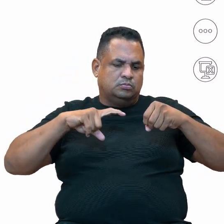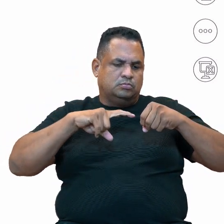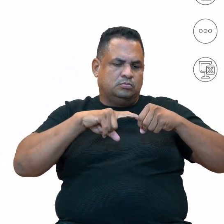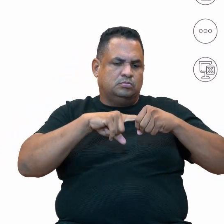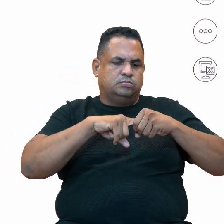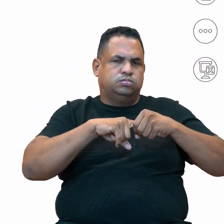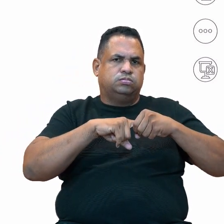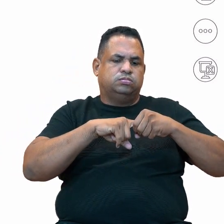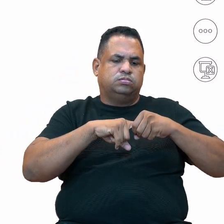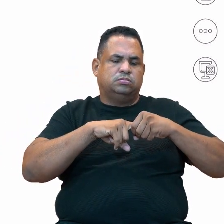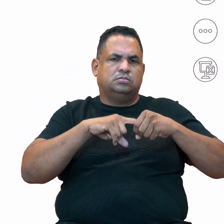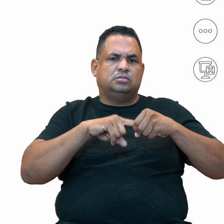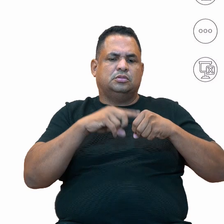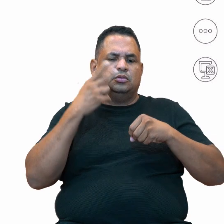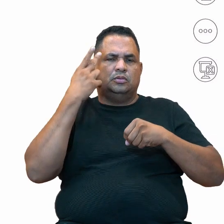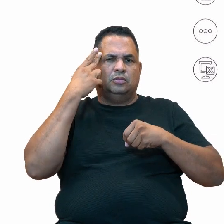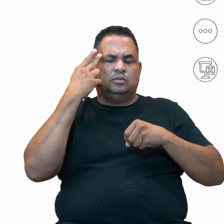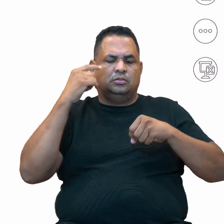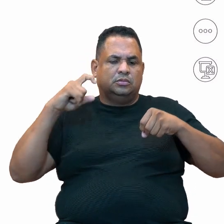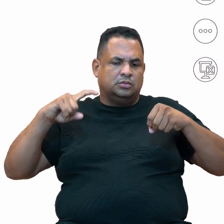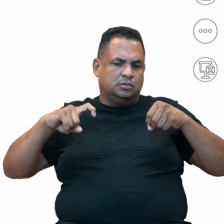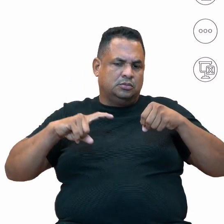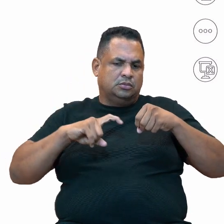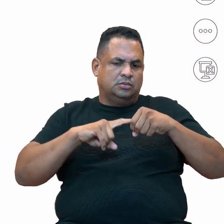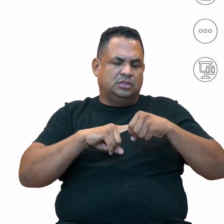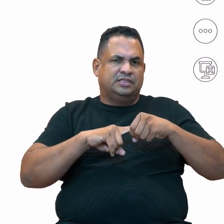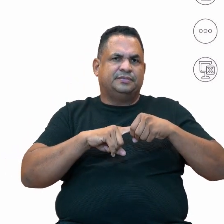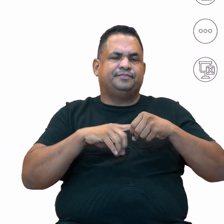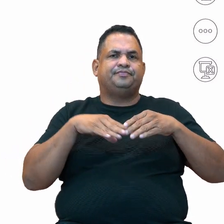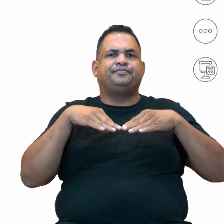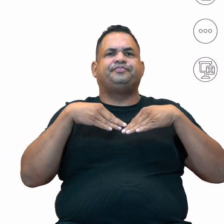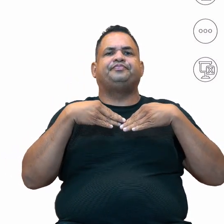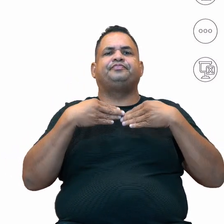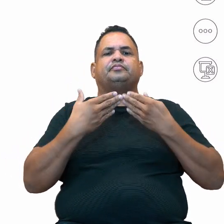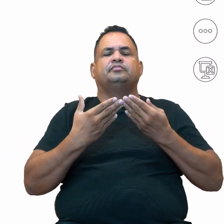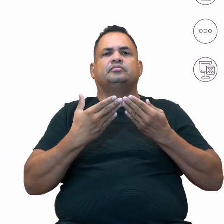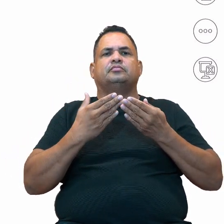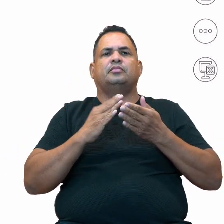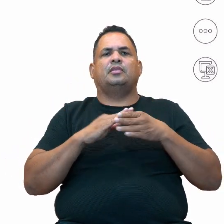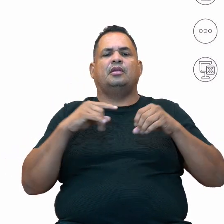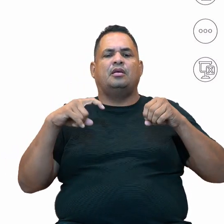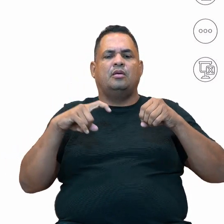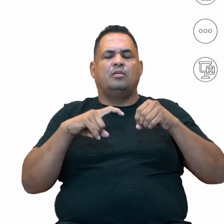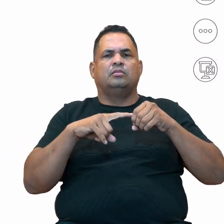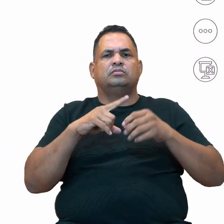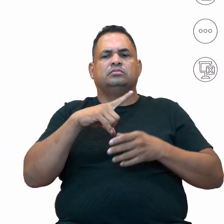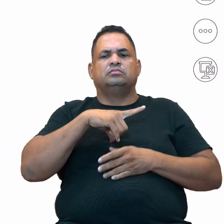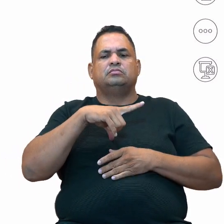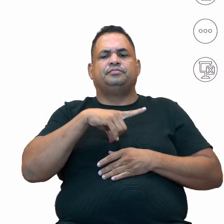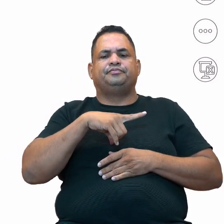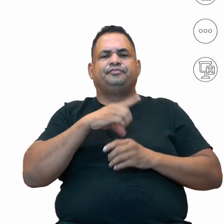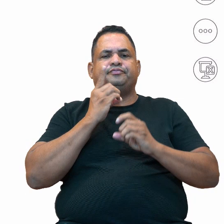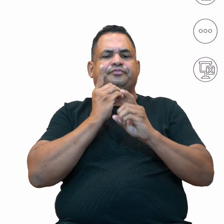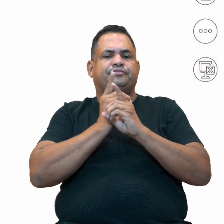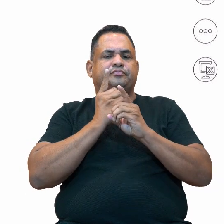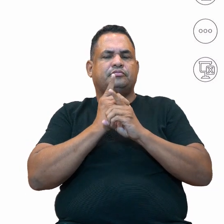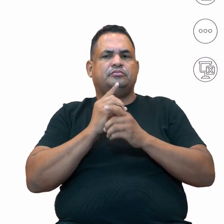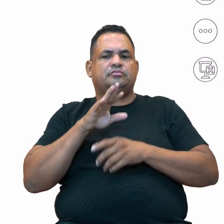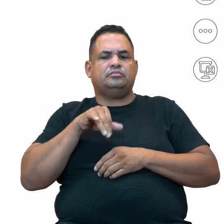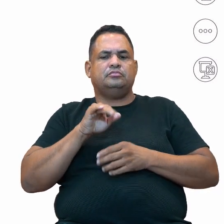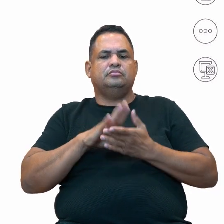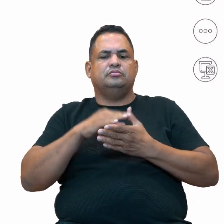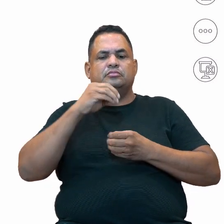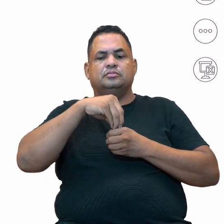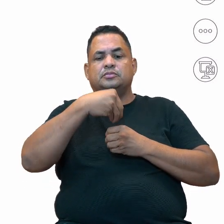A cópula normal que a gente conhece aí nos mamíferos. Mas no caso da fecundação externa, esse encontro desses gametas é no ambiente